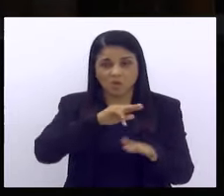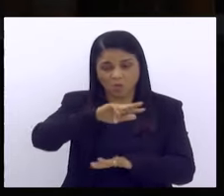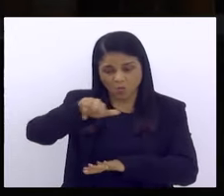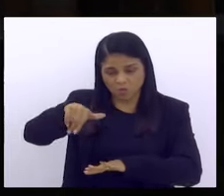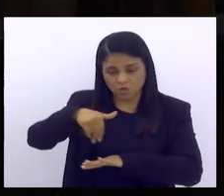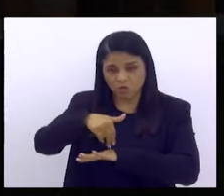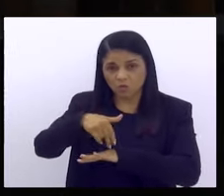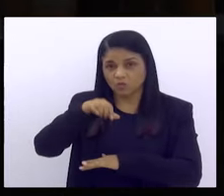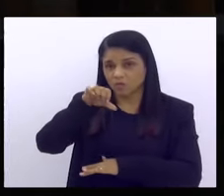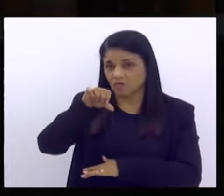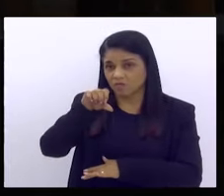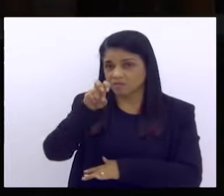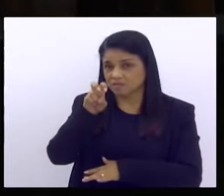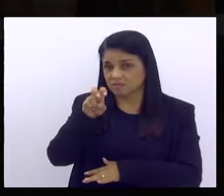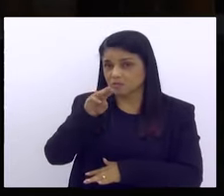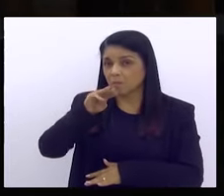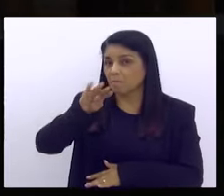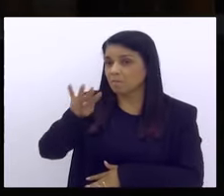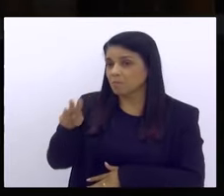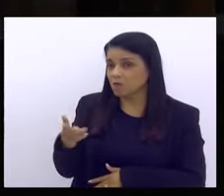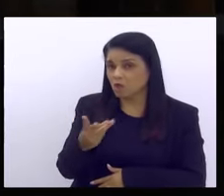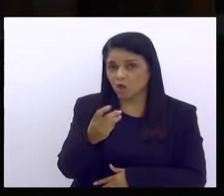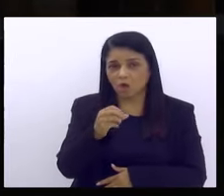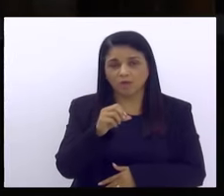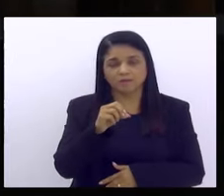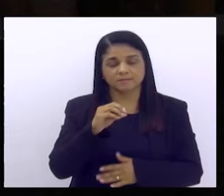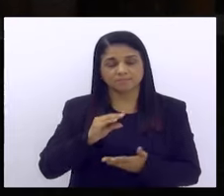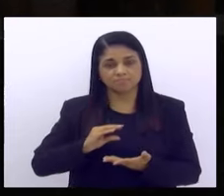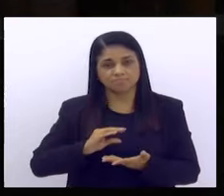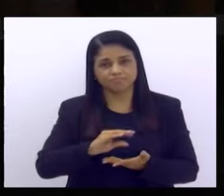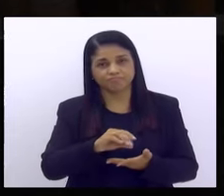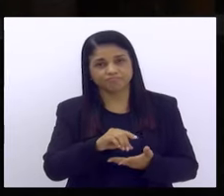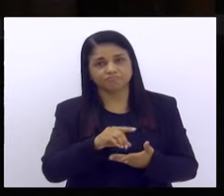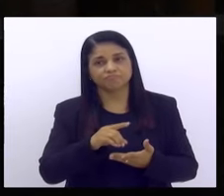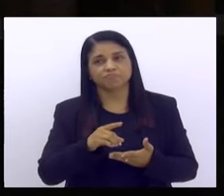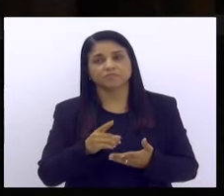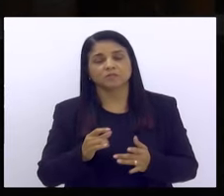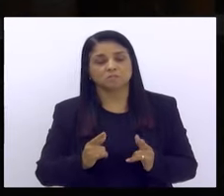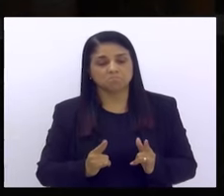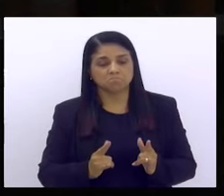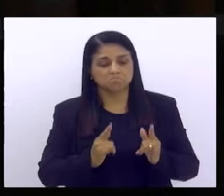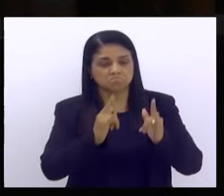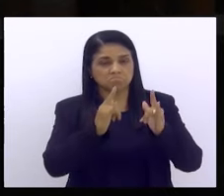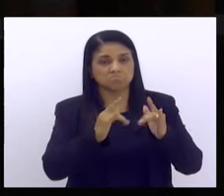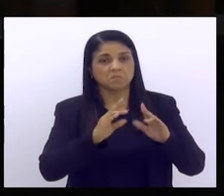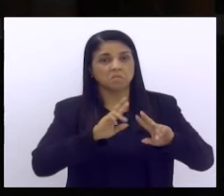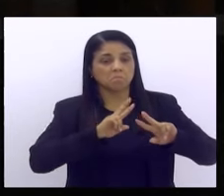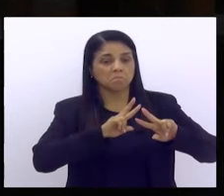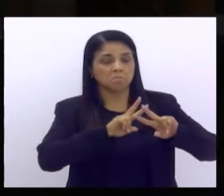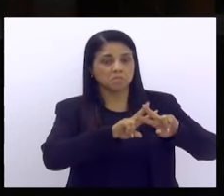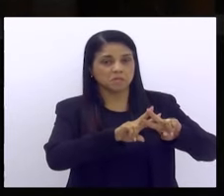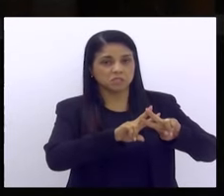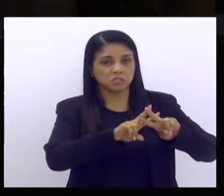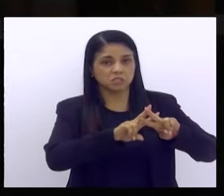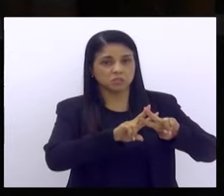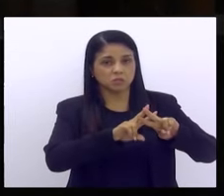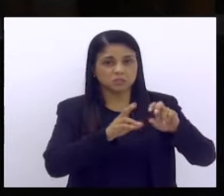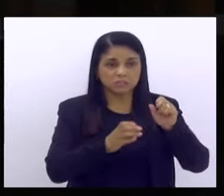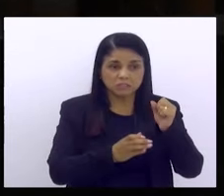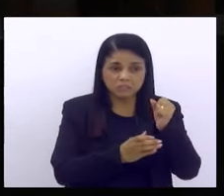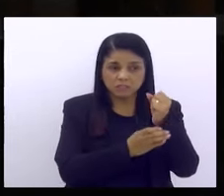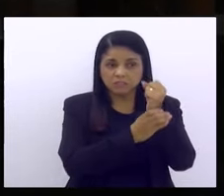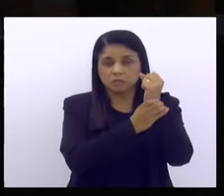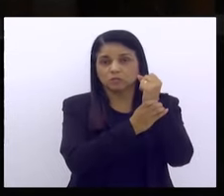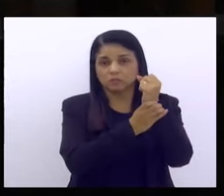95 milhões que servirão para a construção de 2 presídios de segurança máxima no estado, e